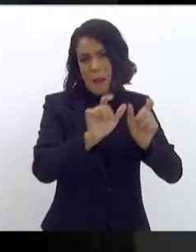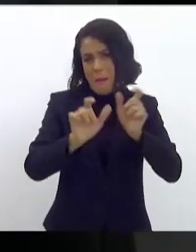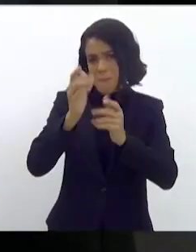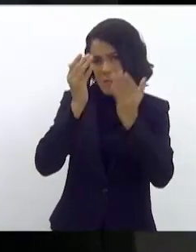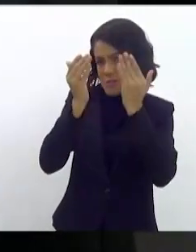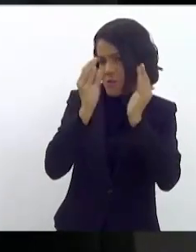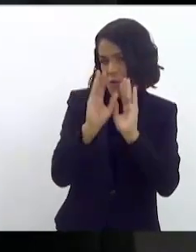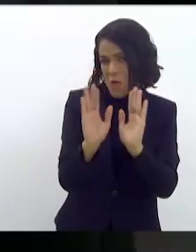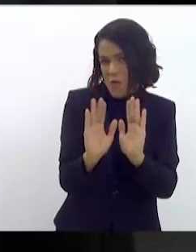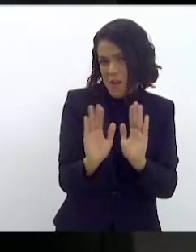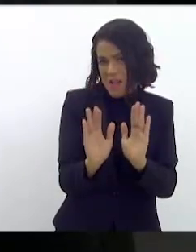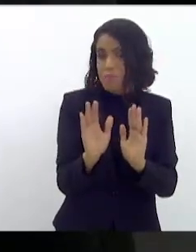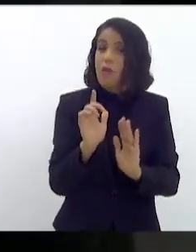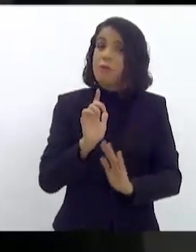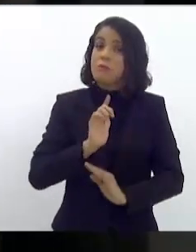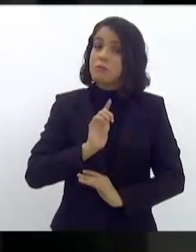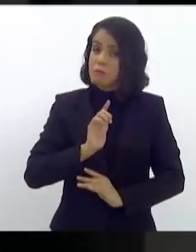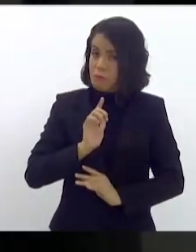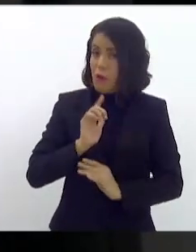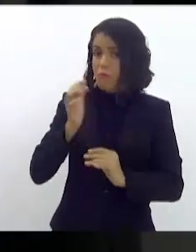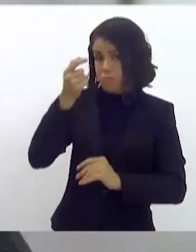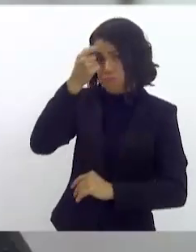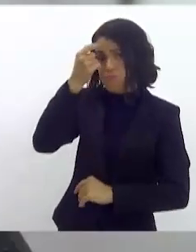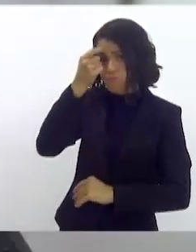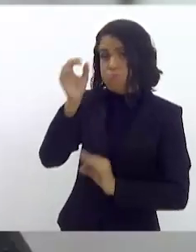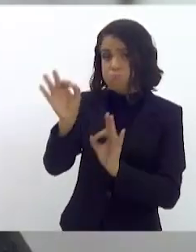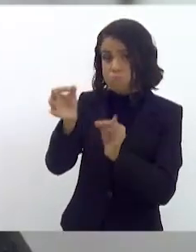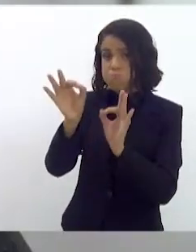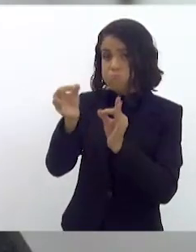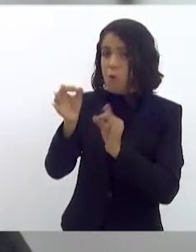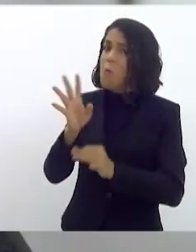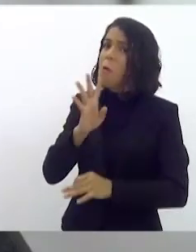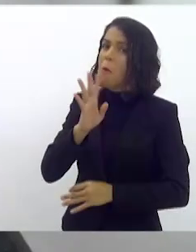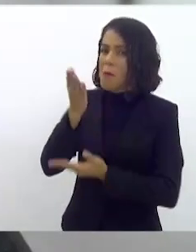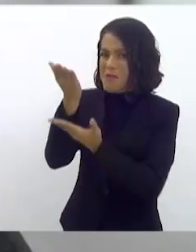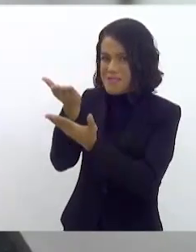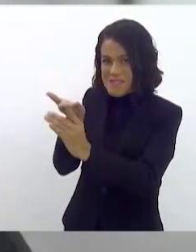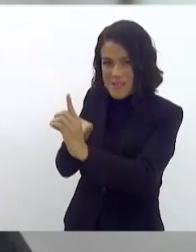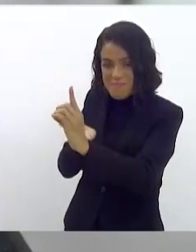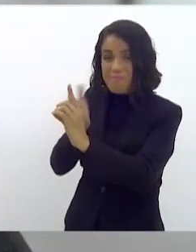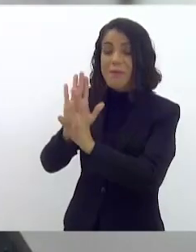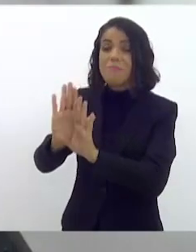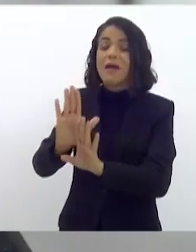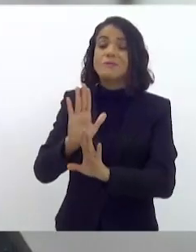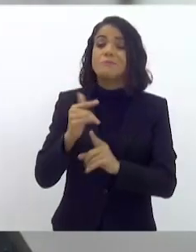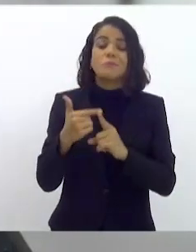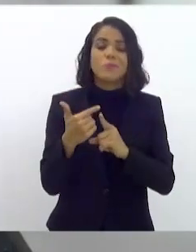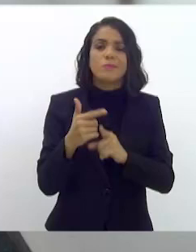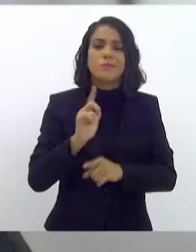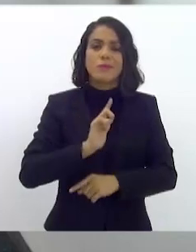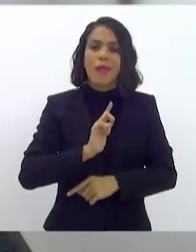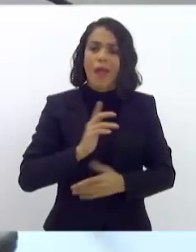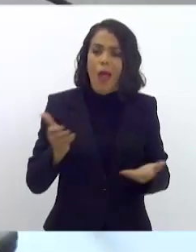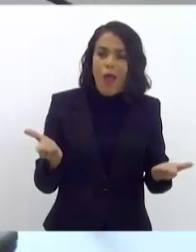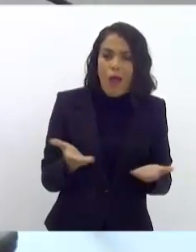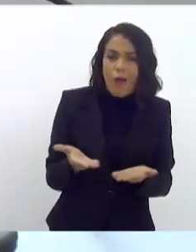Não, tenho total consciência disso, até por conhecer Vossa Excelência. Eu digo porque nós temos agora